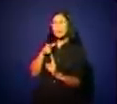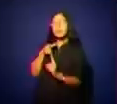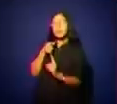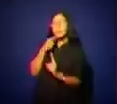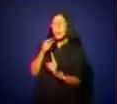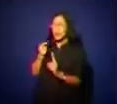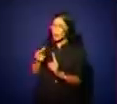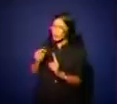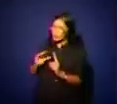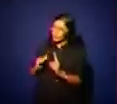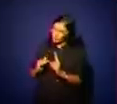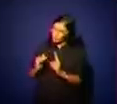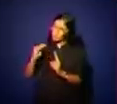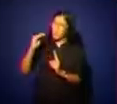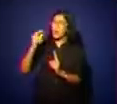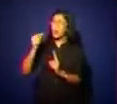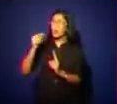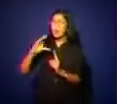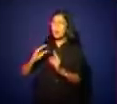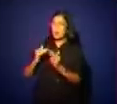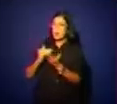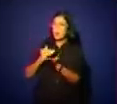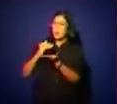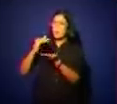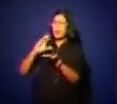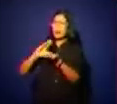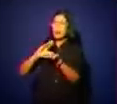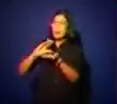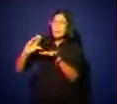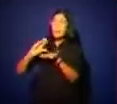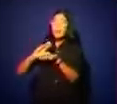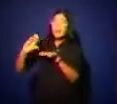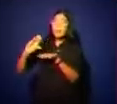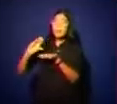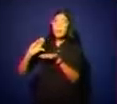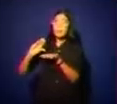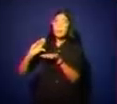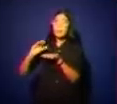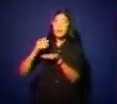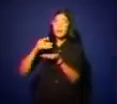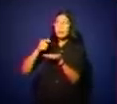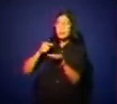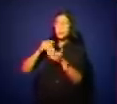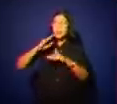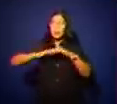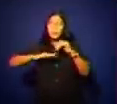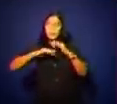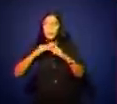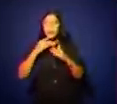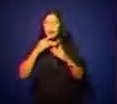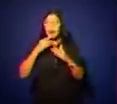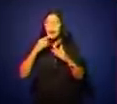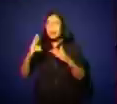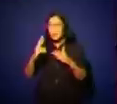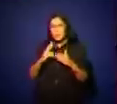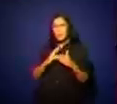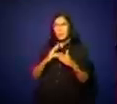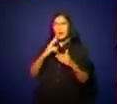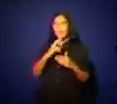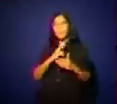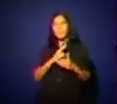a minha poupança e esse dinheiro seja canalizado para atividades que tem um bom retorno